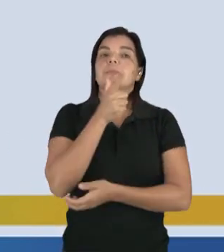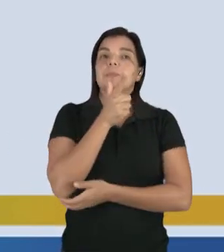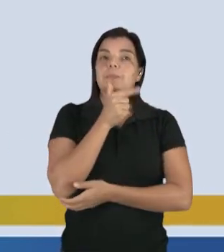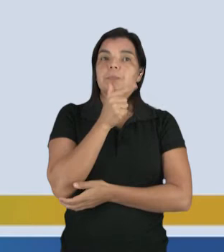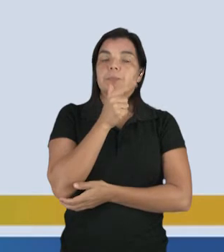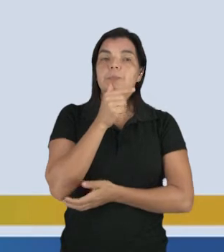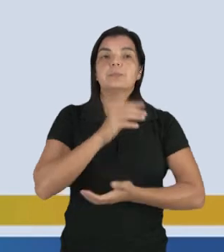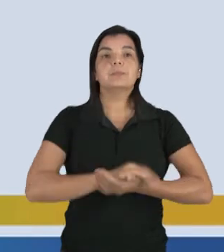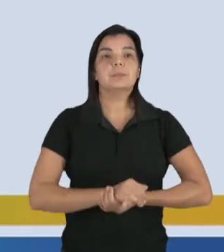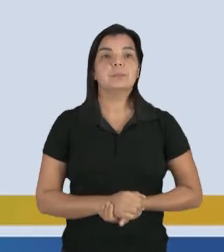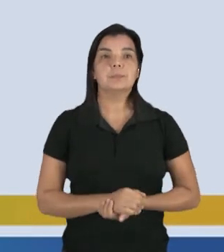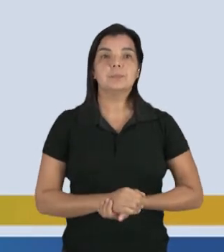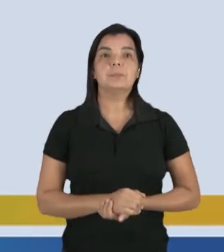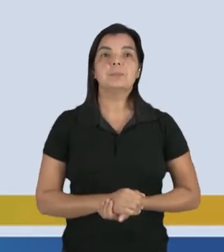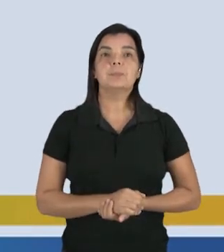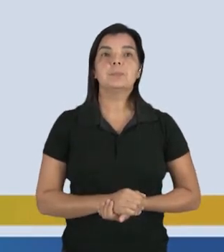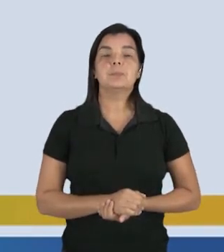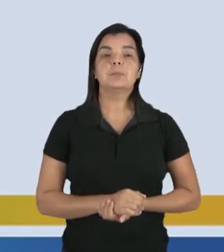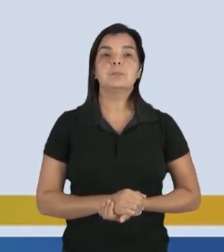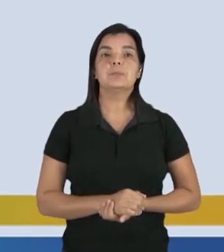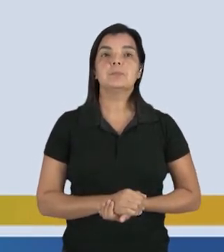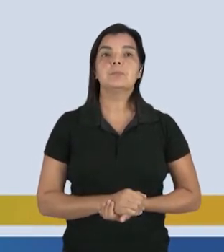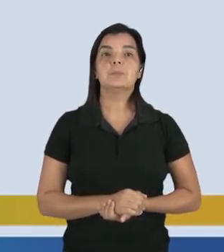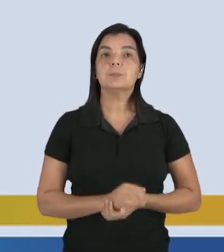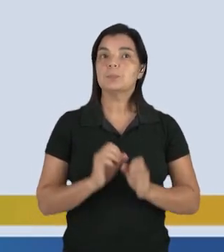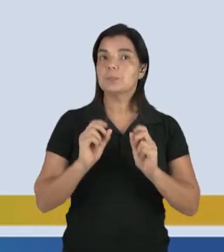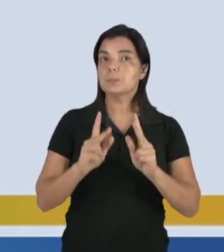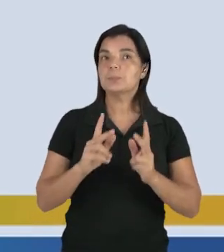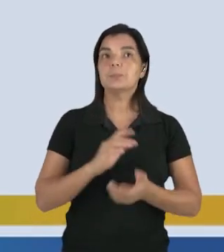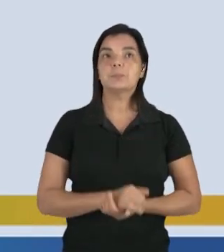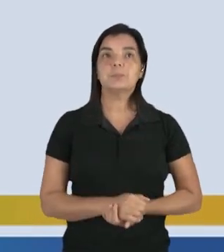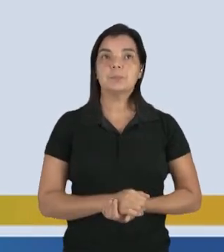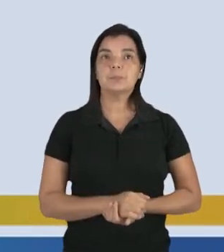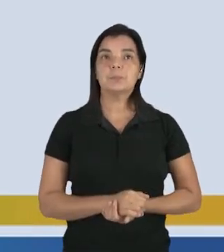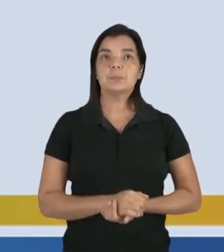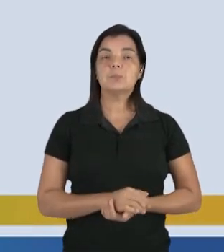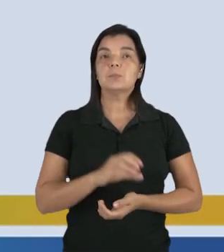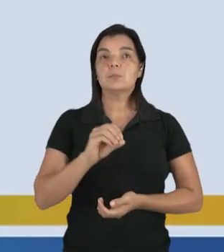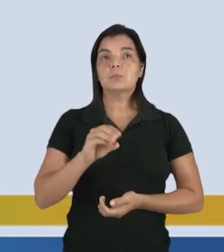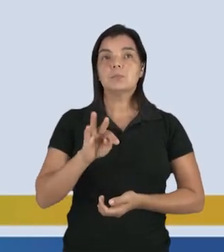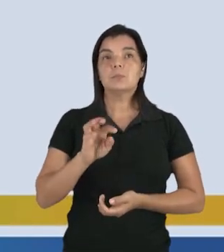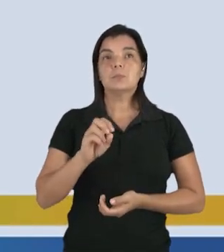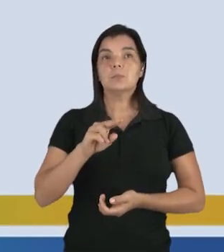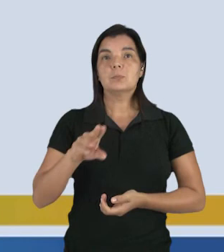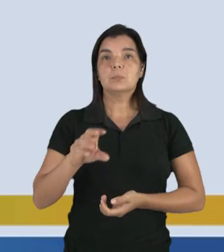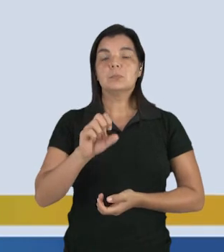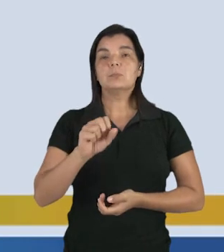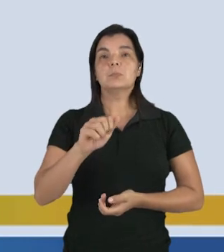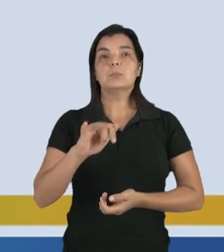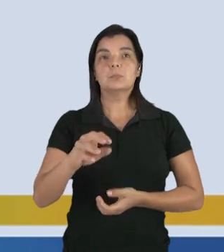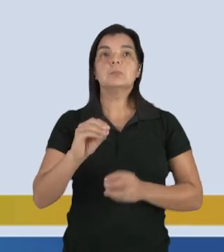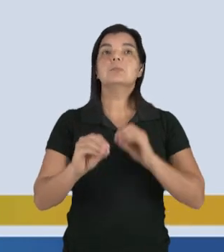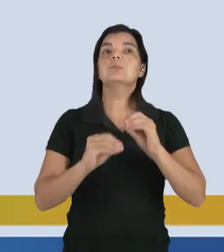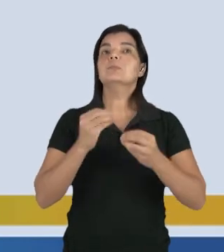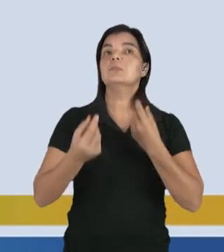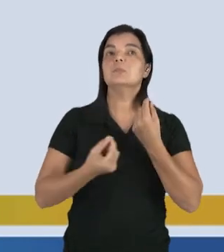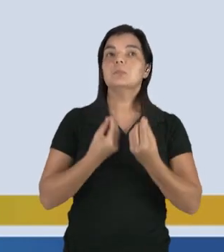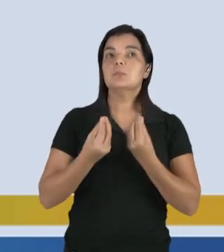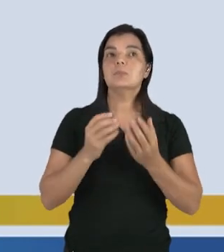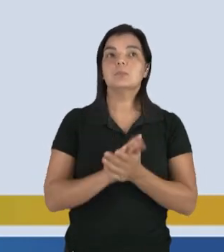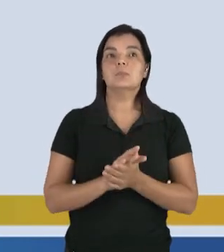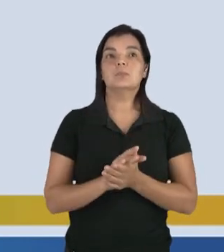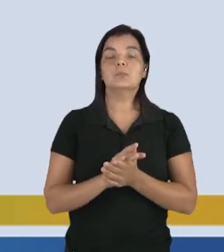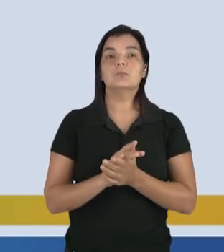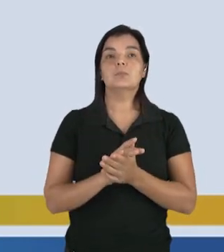de absorver a água do meio ambiente, ok? Como que eles são obtidos? Então,